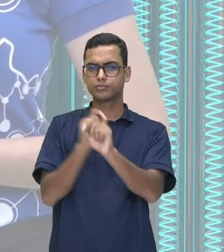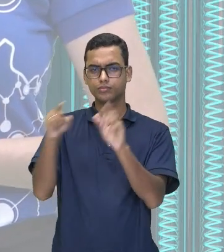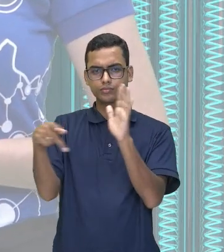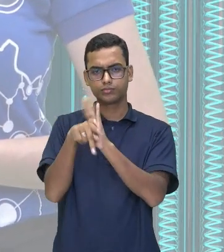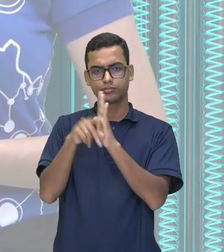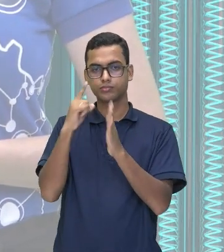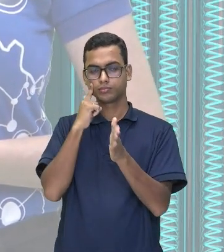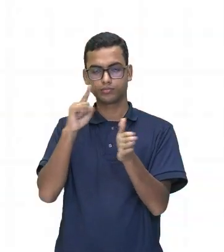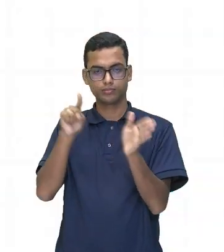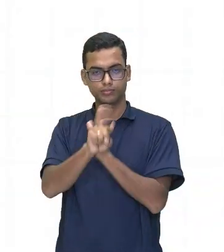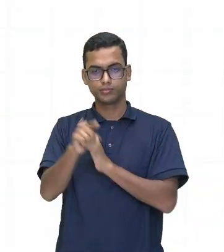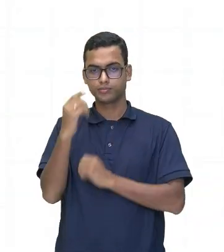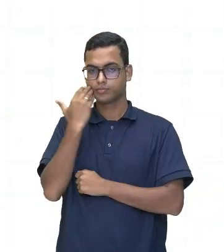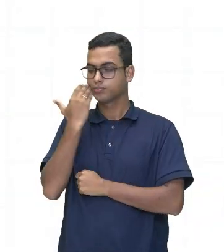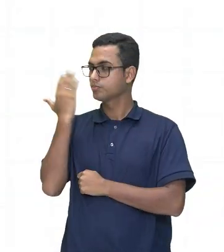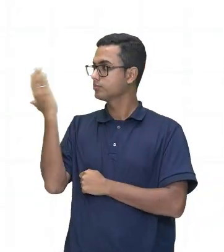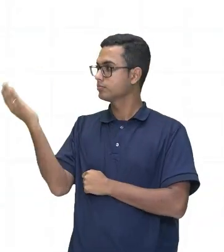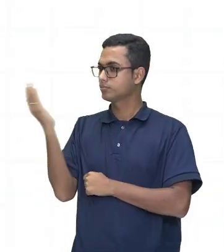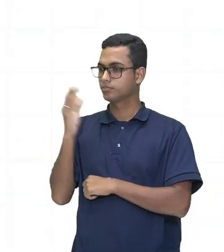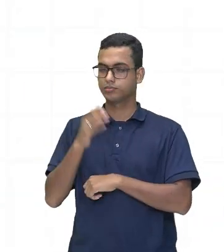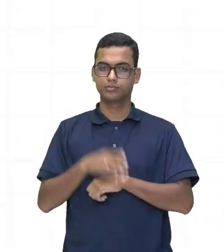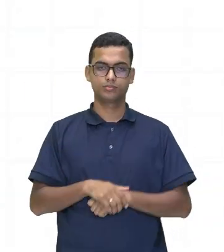form.